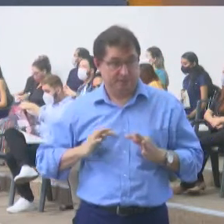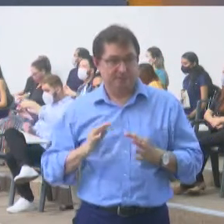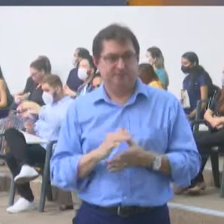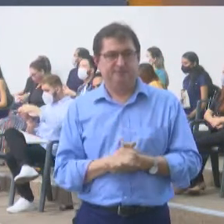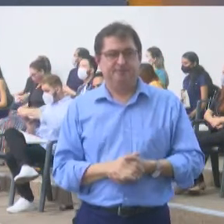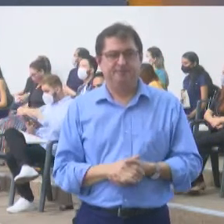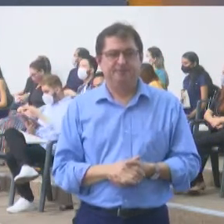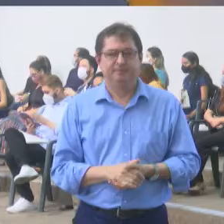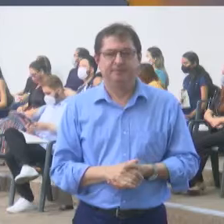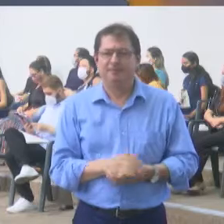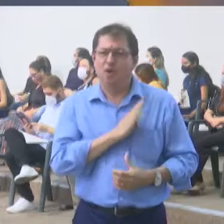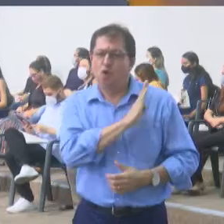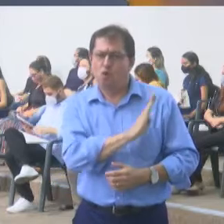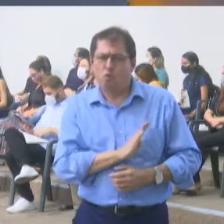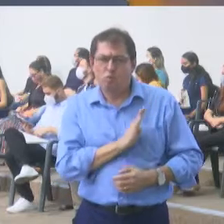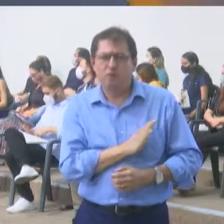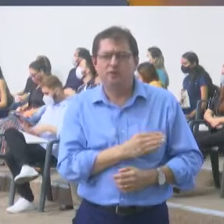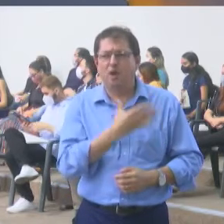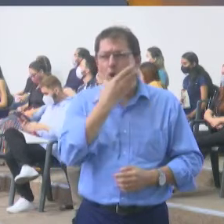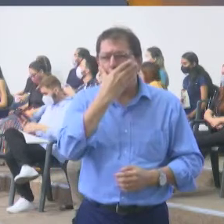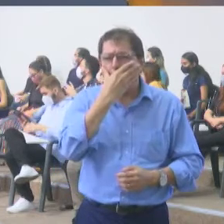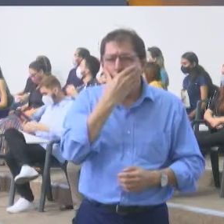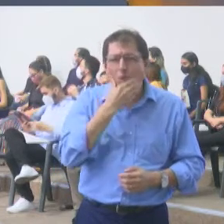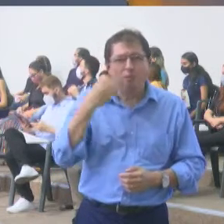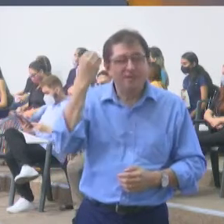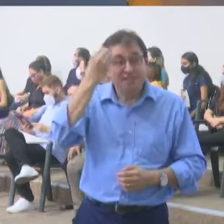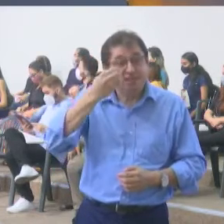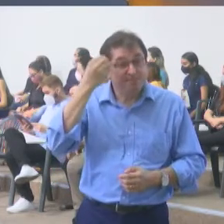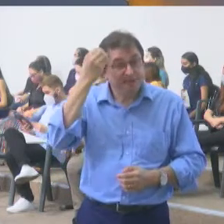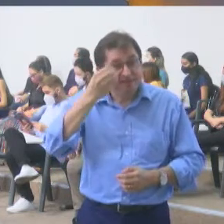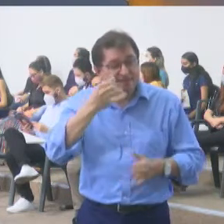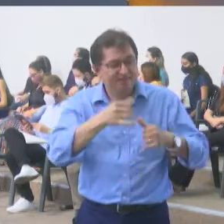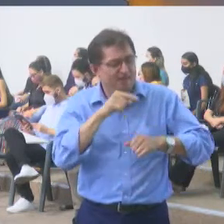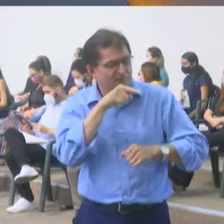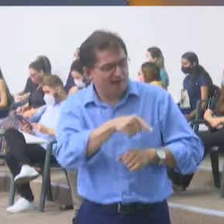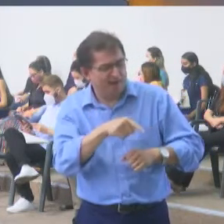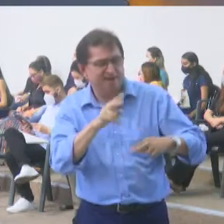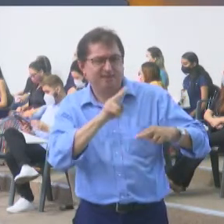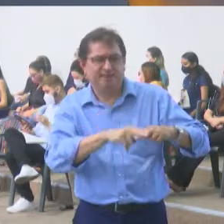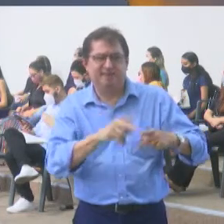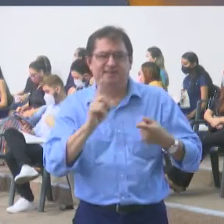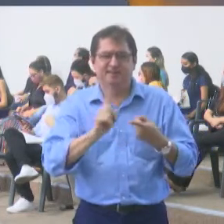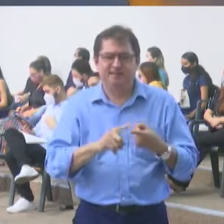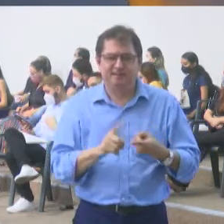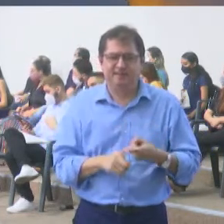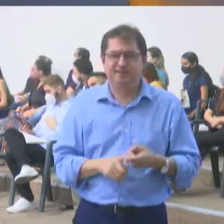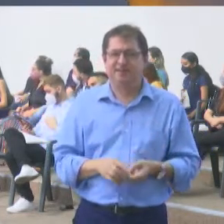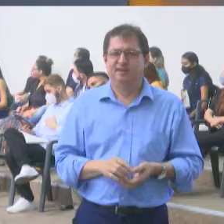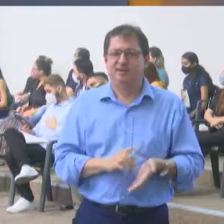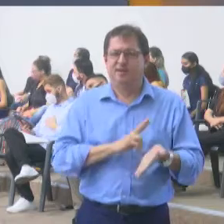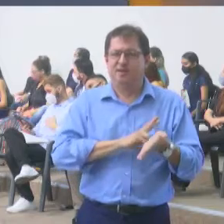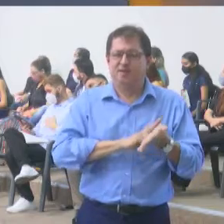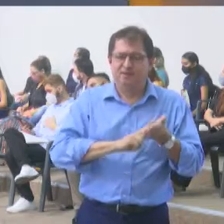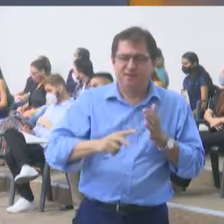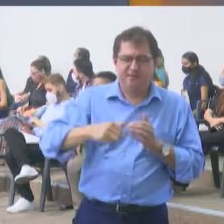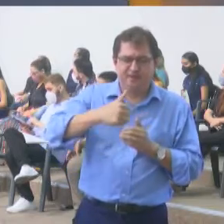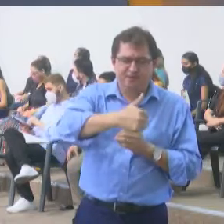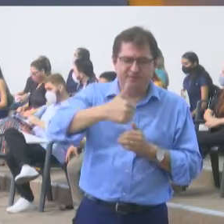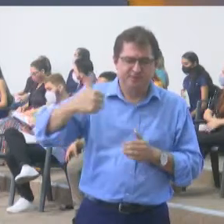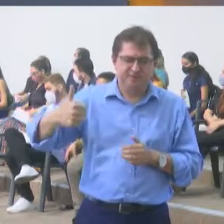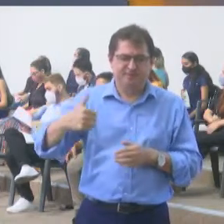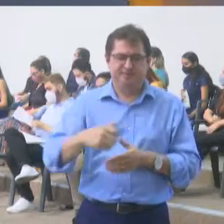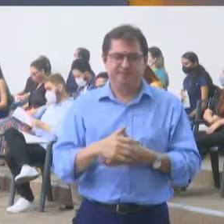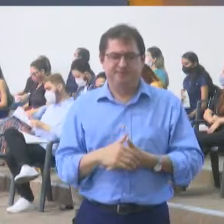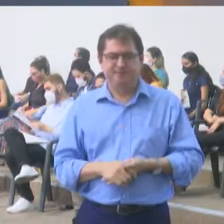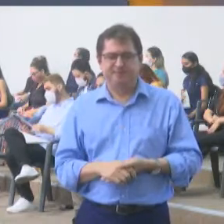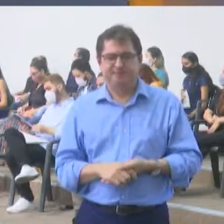lá, os anciãos estavam lá, o povo todo estava lá. E o que eu vou pedir que coloque aqui o versículo 11, coloca para mim o versículo 11, por